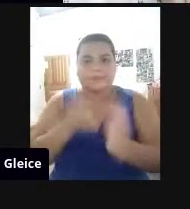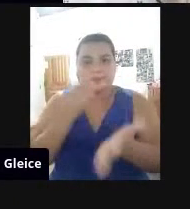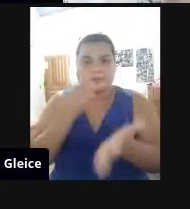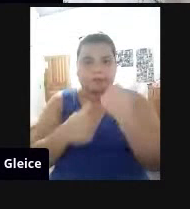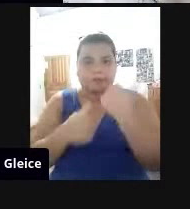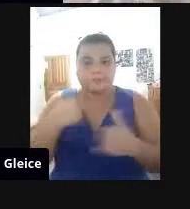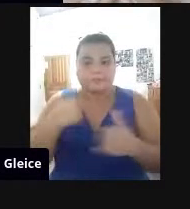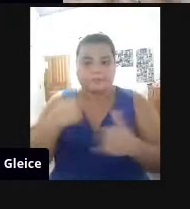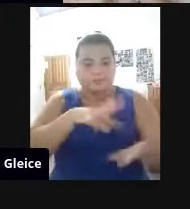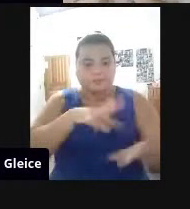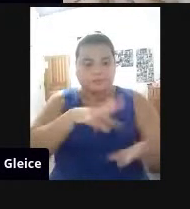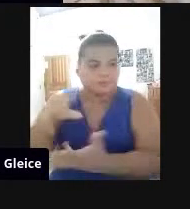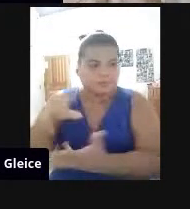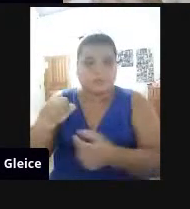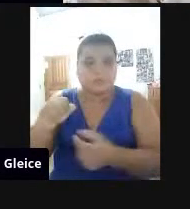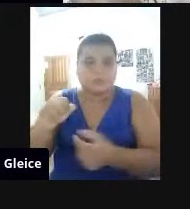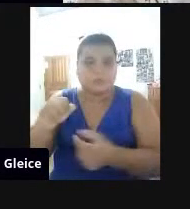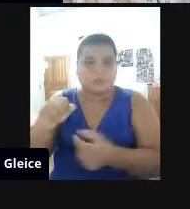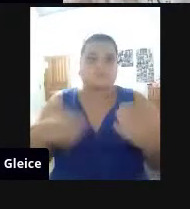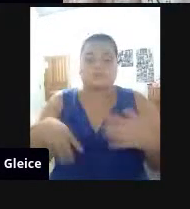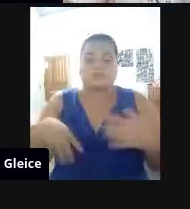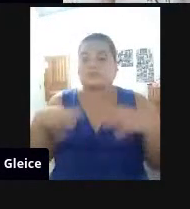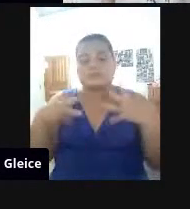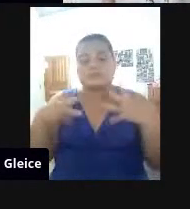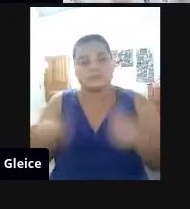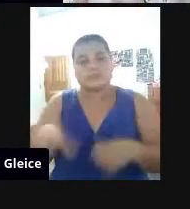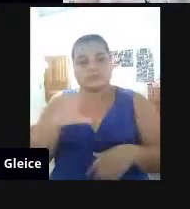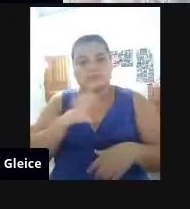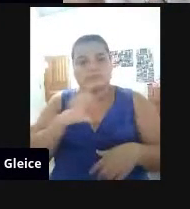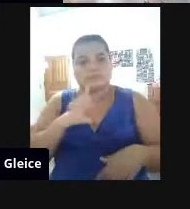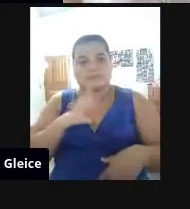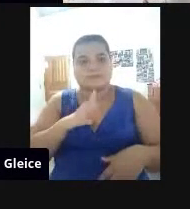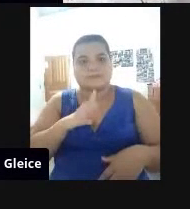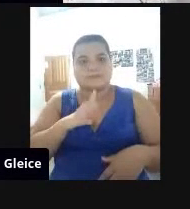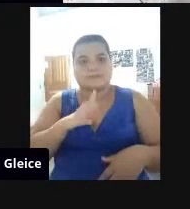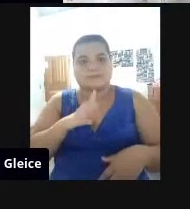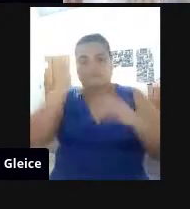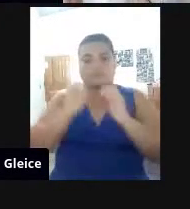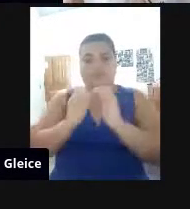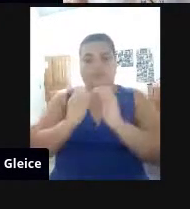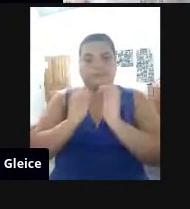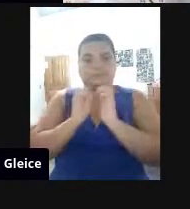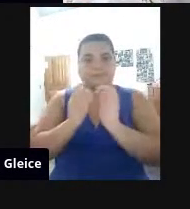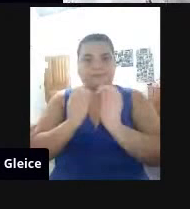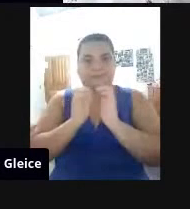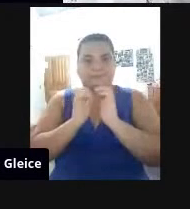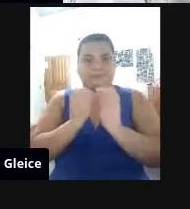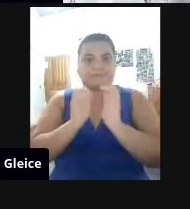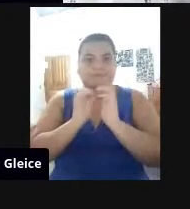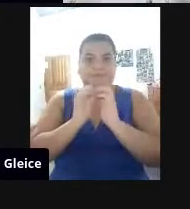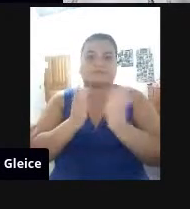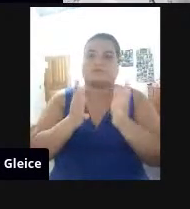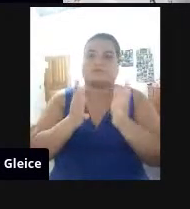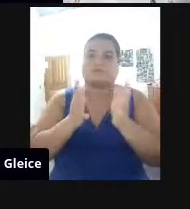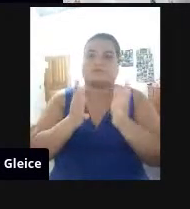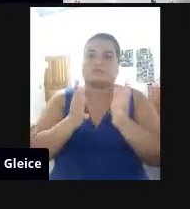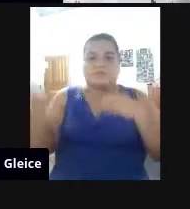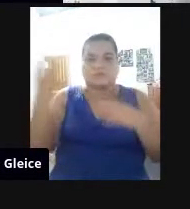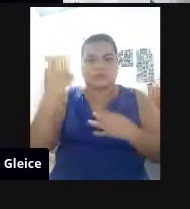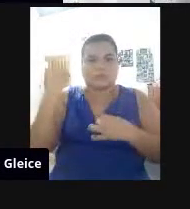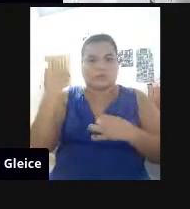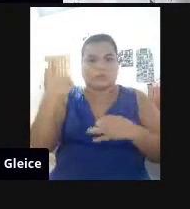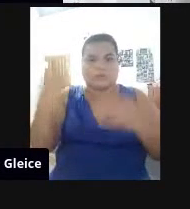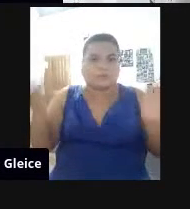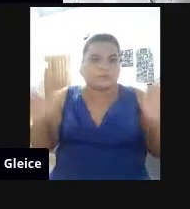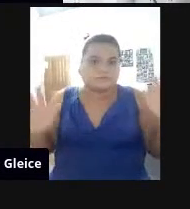precisaria, nós temos, né, indivíduos que têm o funcionamento de detoxificação funcionante, quando a gente